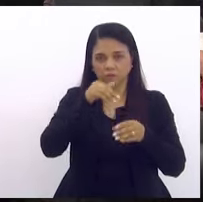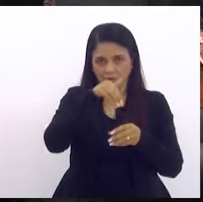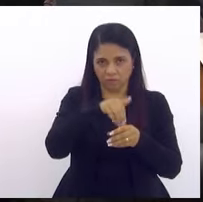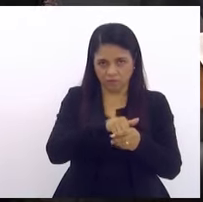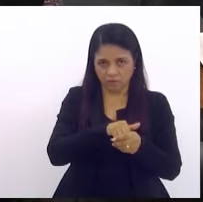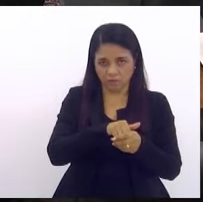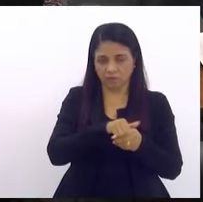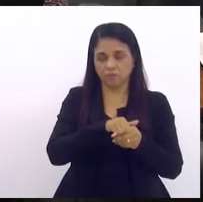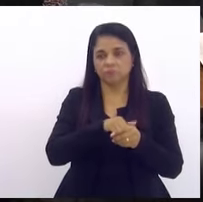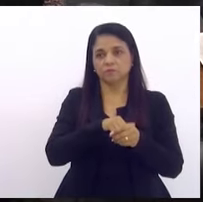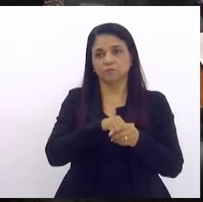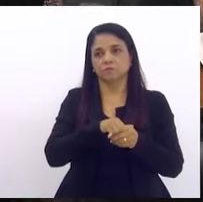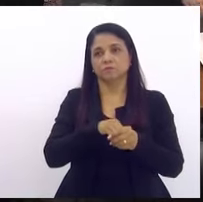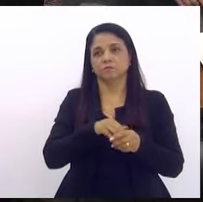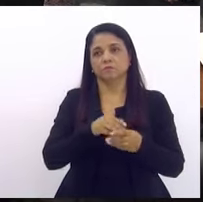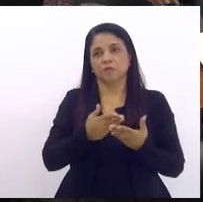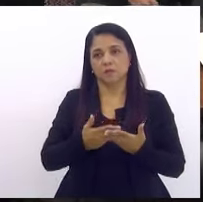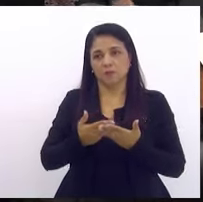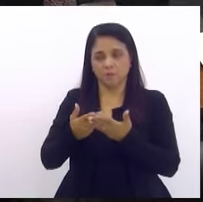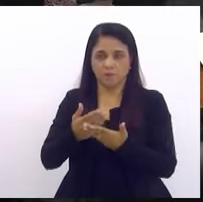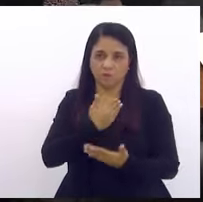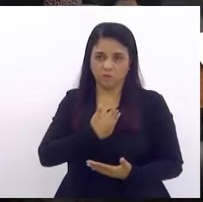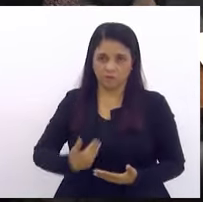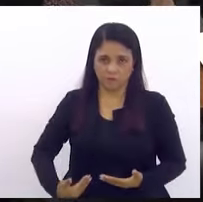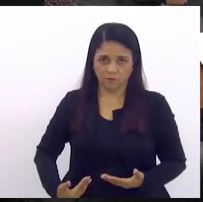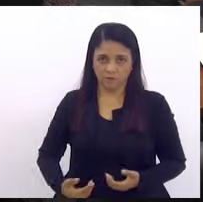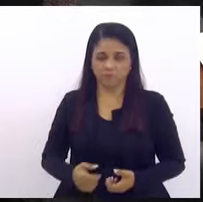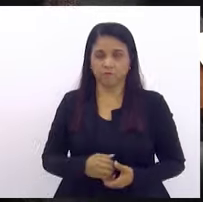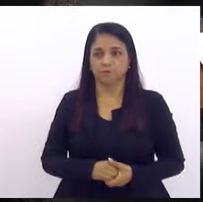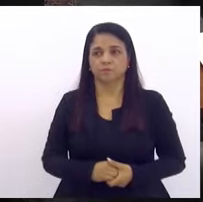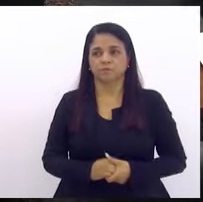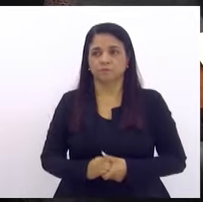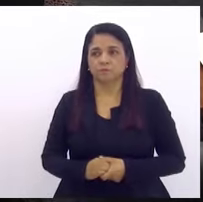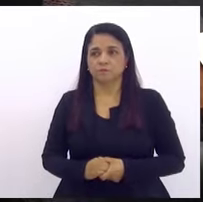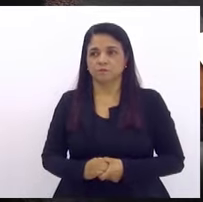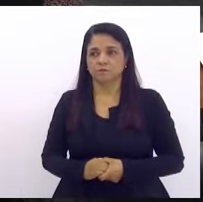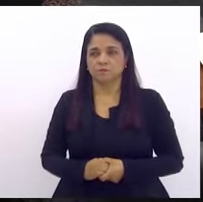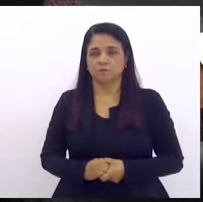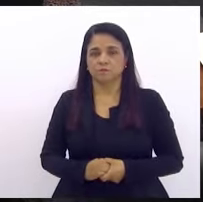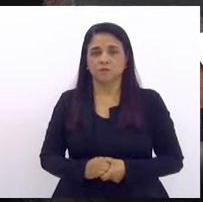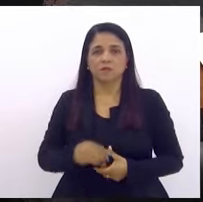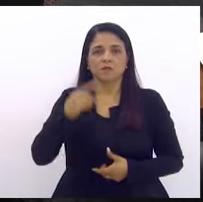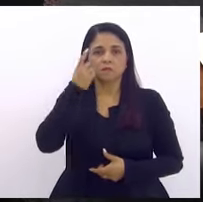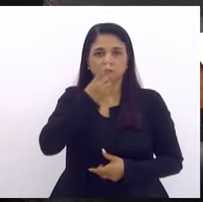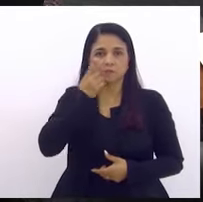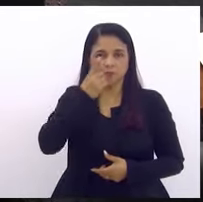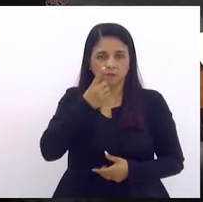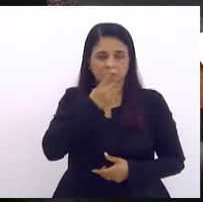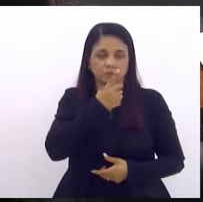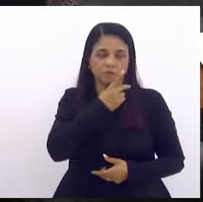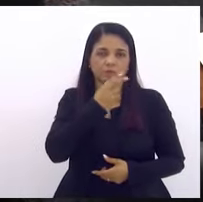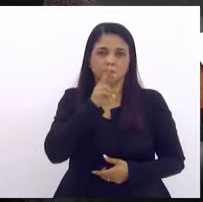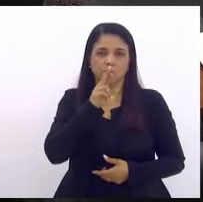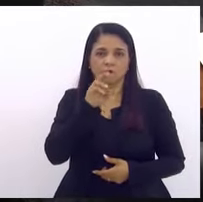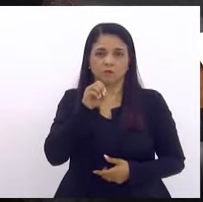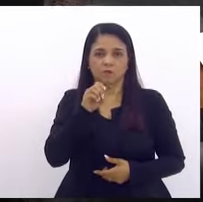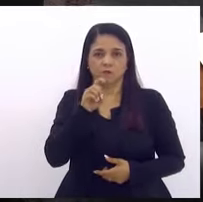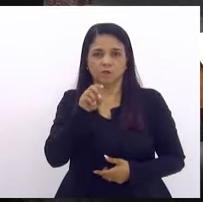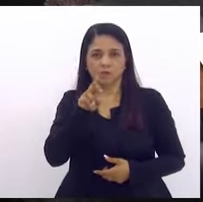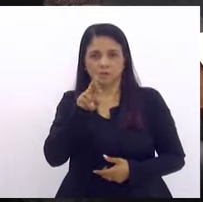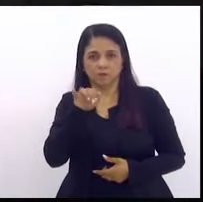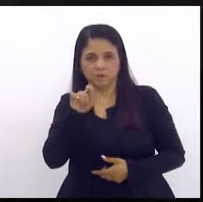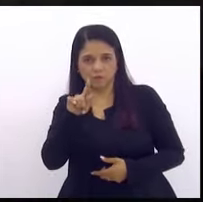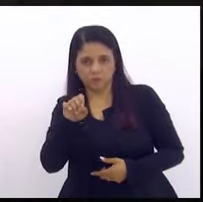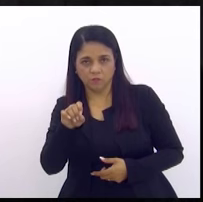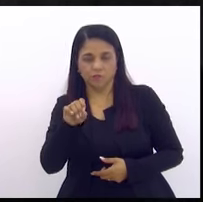senhor presidente. Senhor presidente, deputado Rodrigo Bacelar,